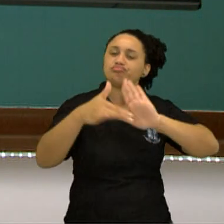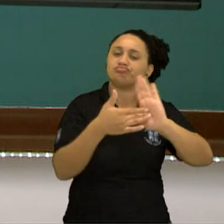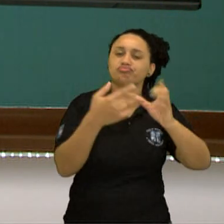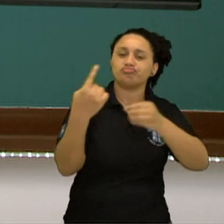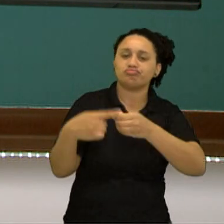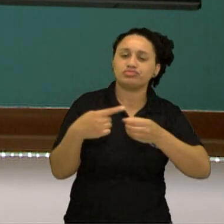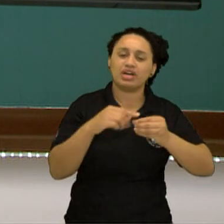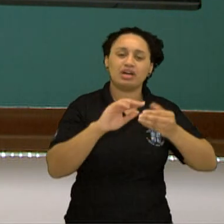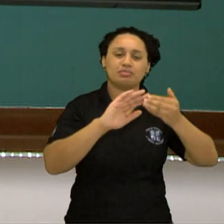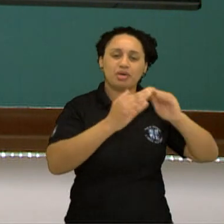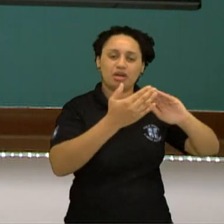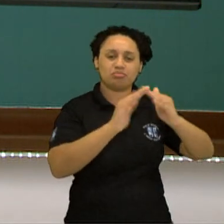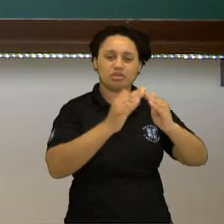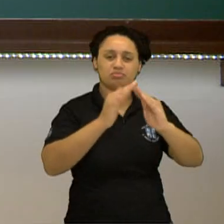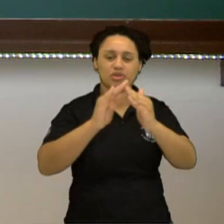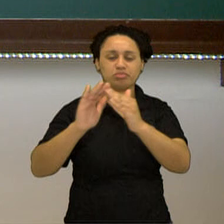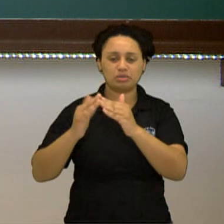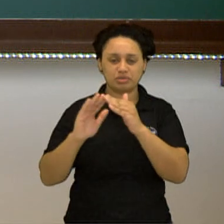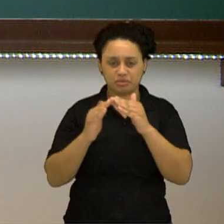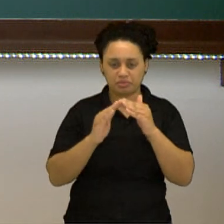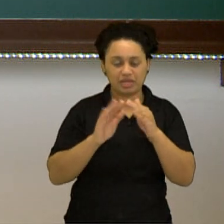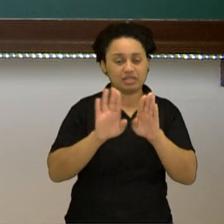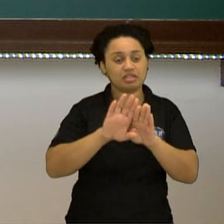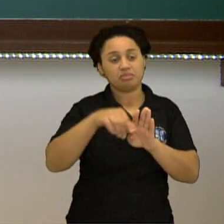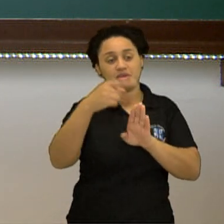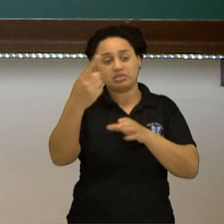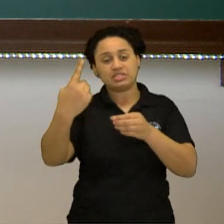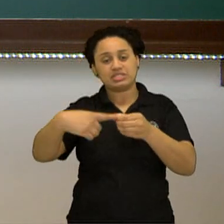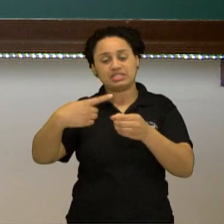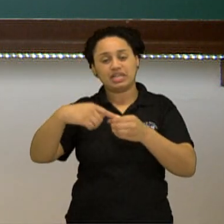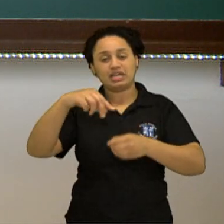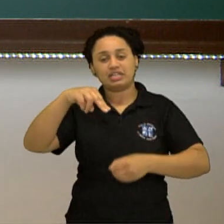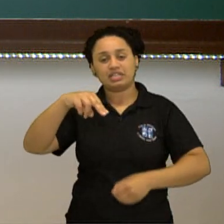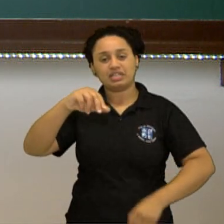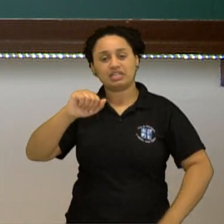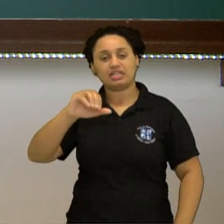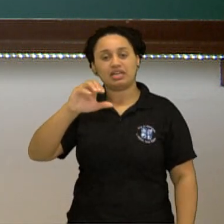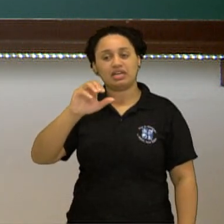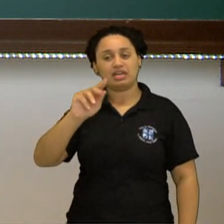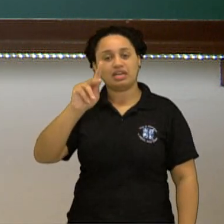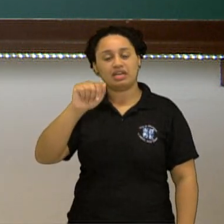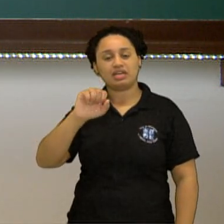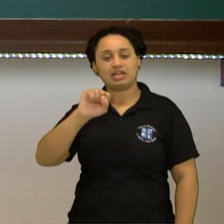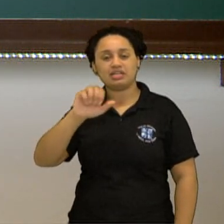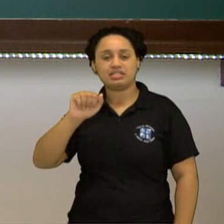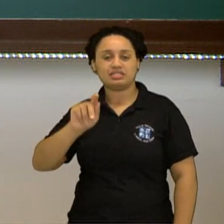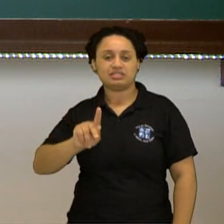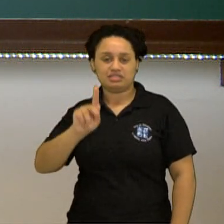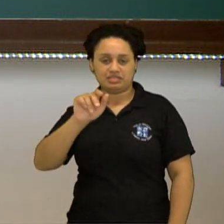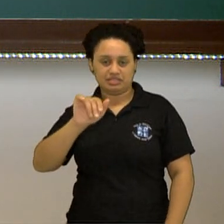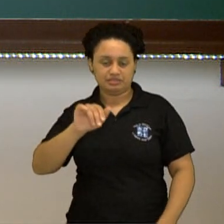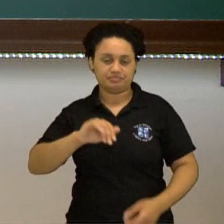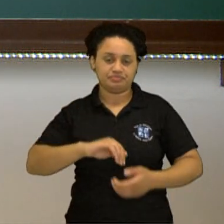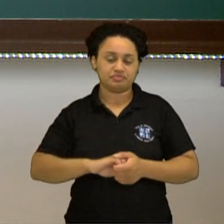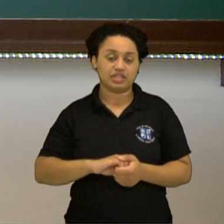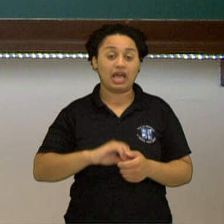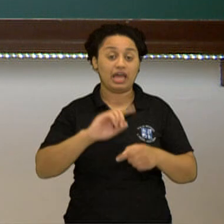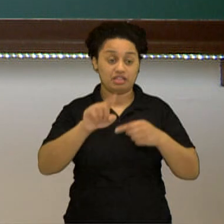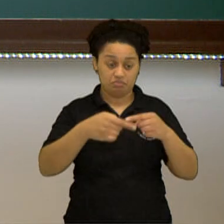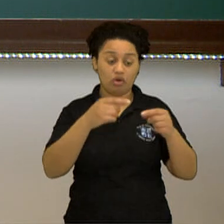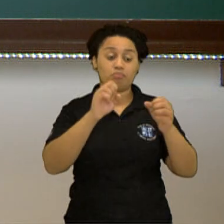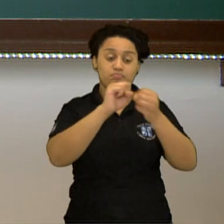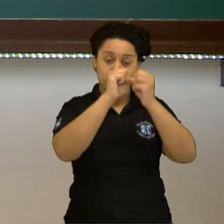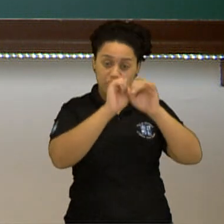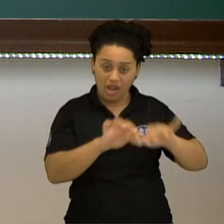de Nagasaki. Foi algo que marcou a nossa história. E depois da bomba de Hiroshima, nós tivemos o fim da Segunda Guerra